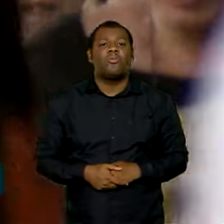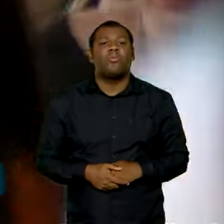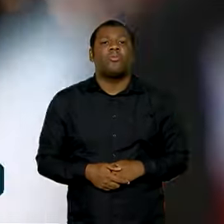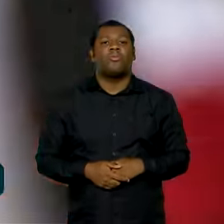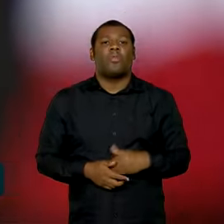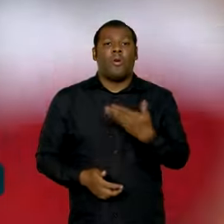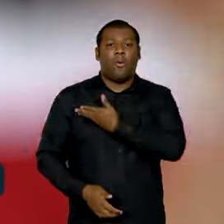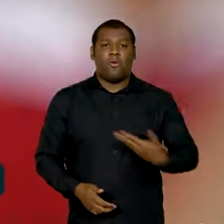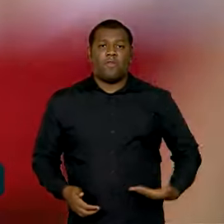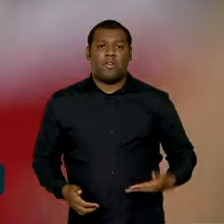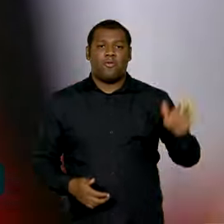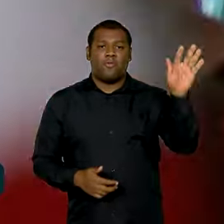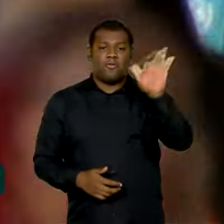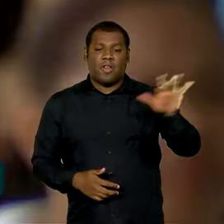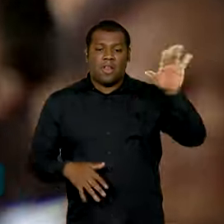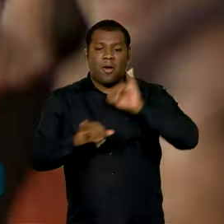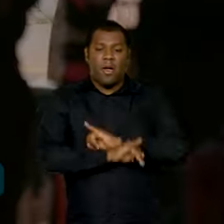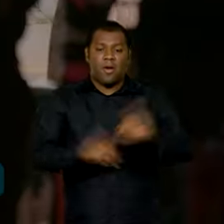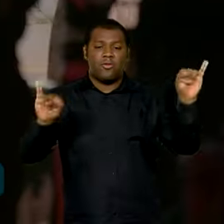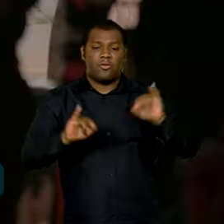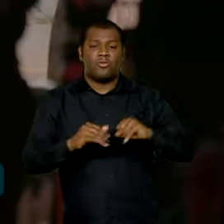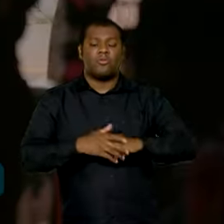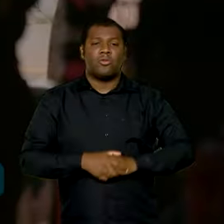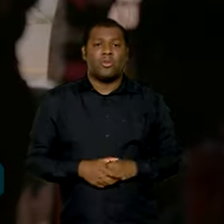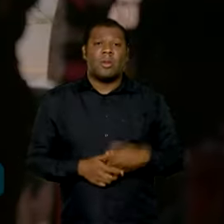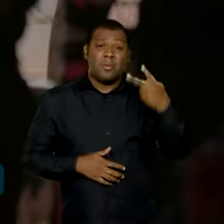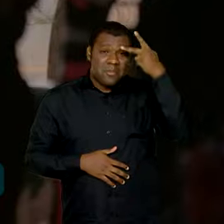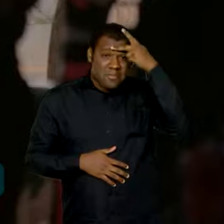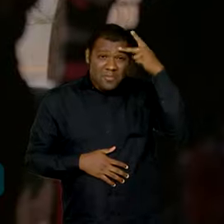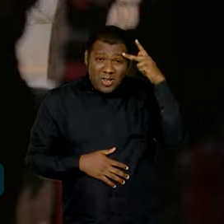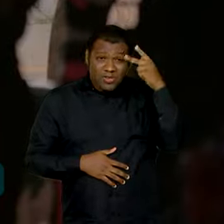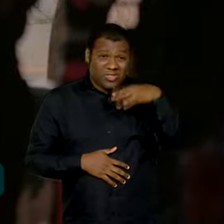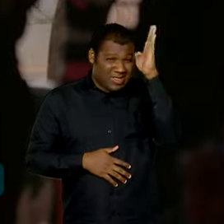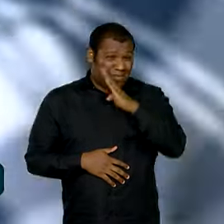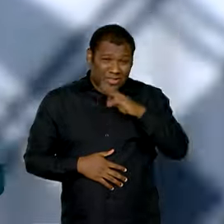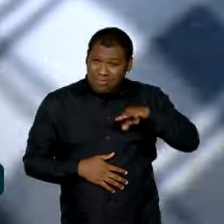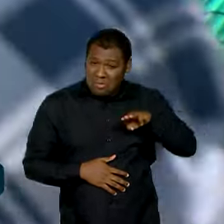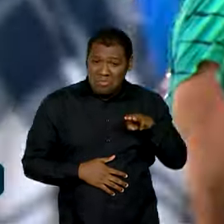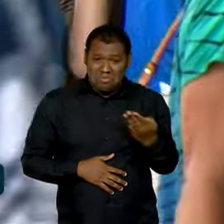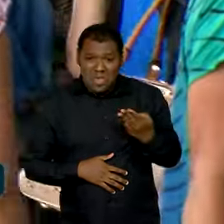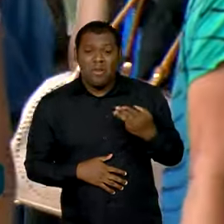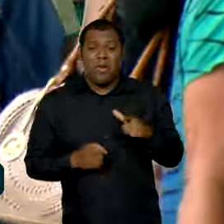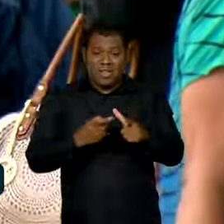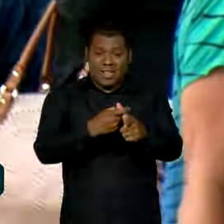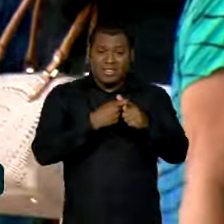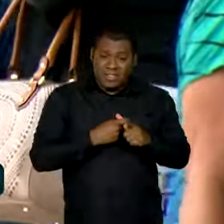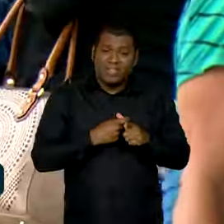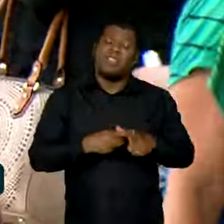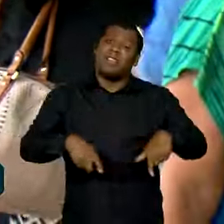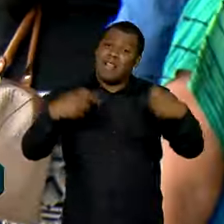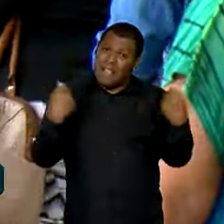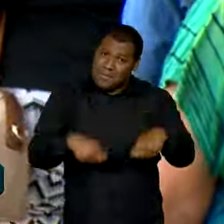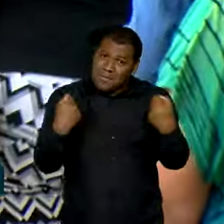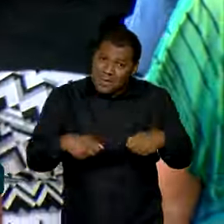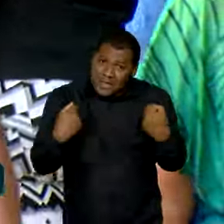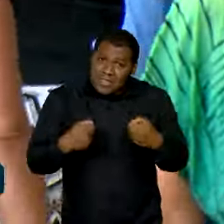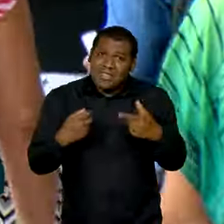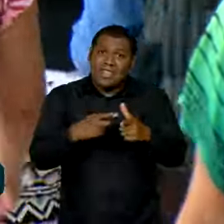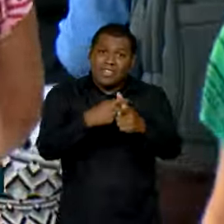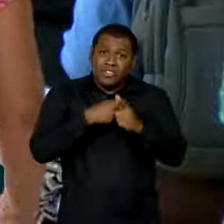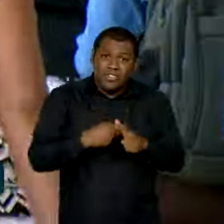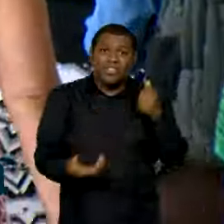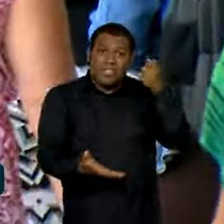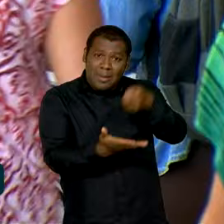governo federal ainda existem milhões de devedores no país que precisam ser alcançados até o